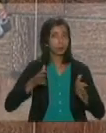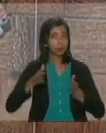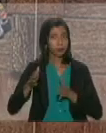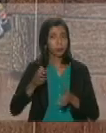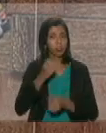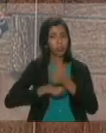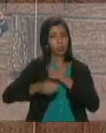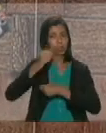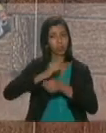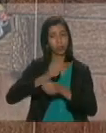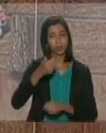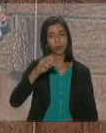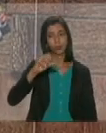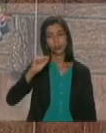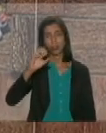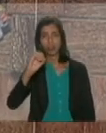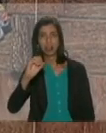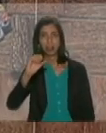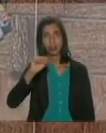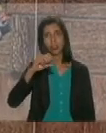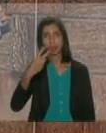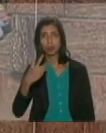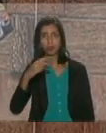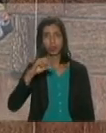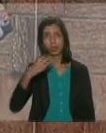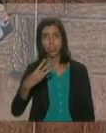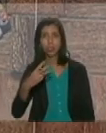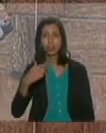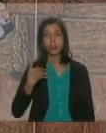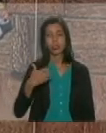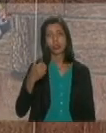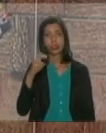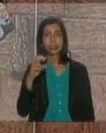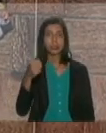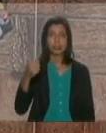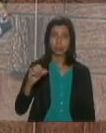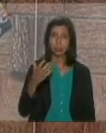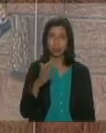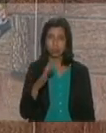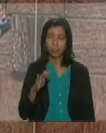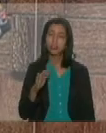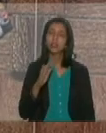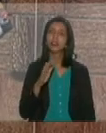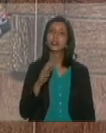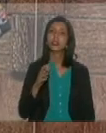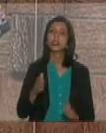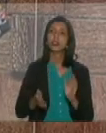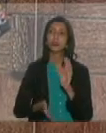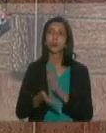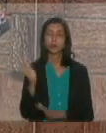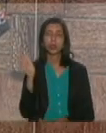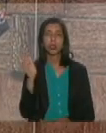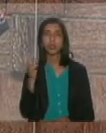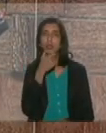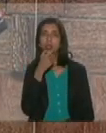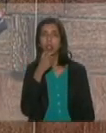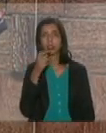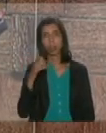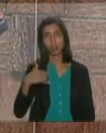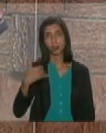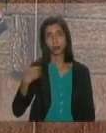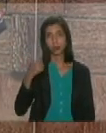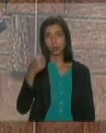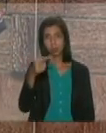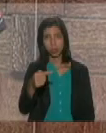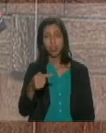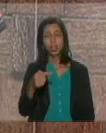essa época, anos 80, né? 82, 83, 84, eu tinha 15, 16 anos e tal. Eu fui para Londres em 87,